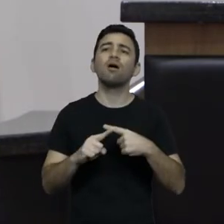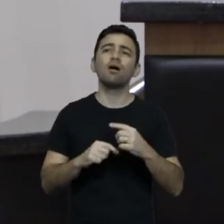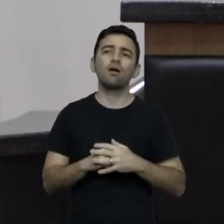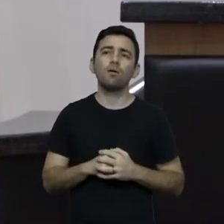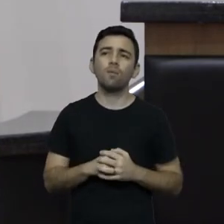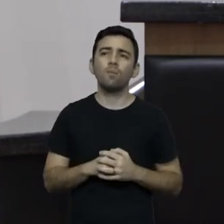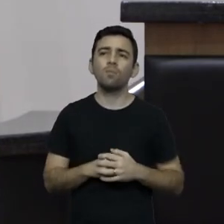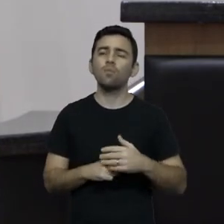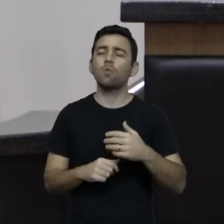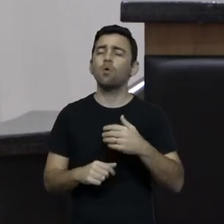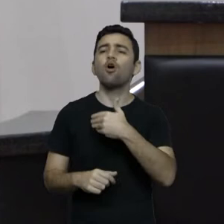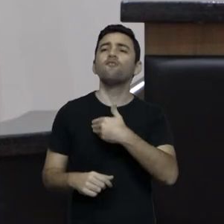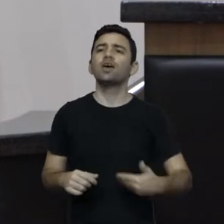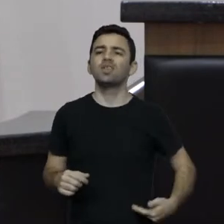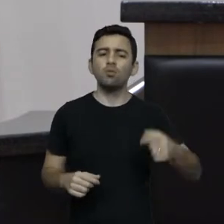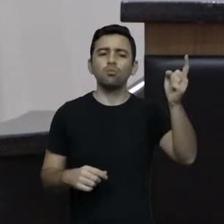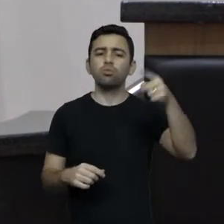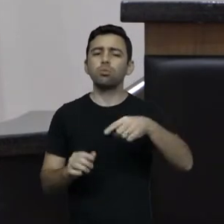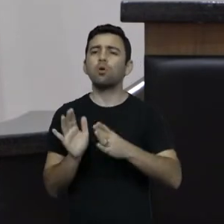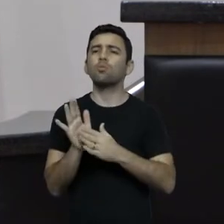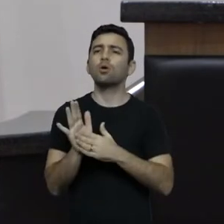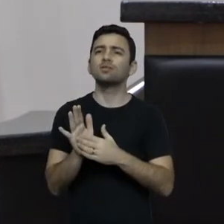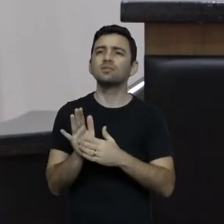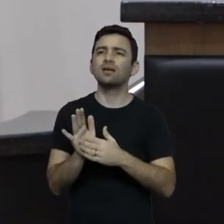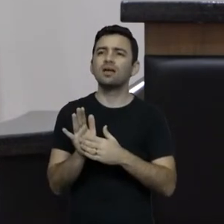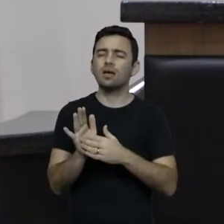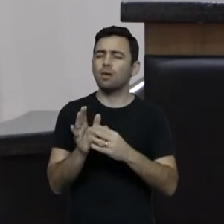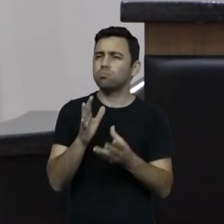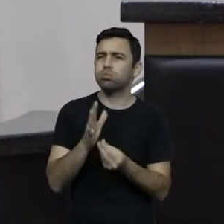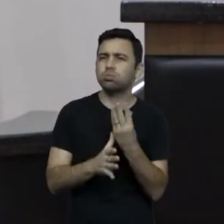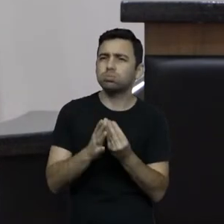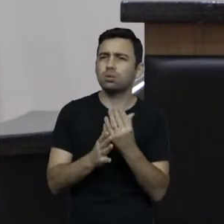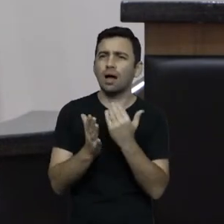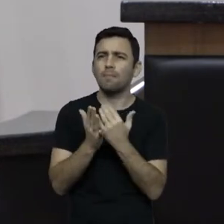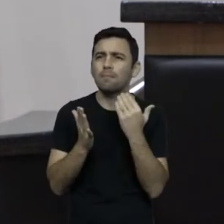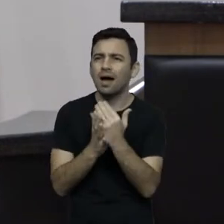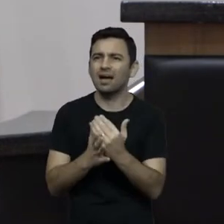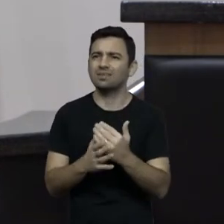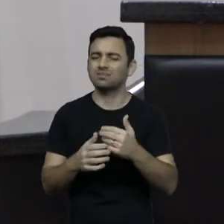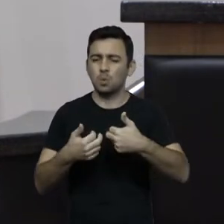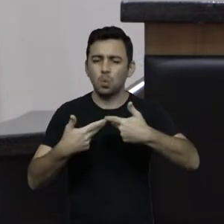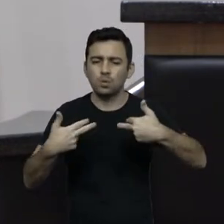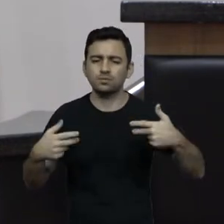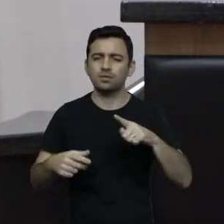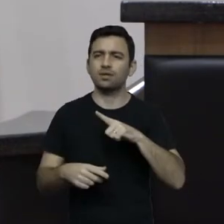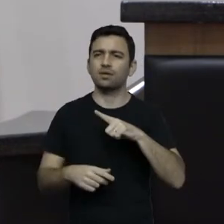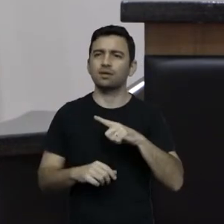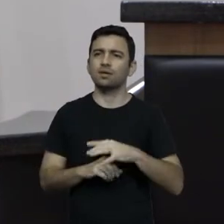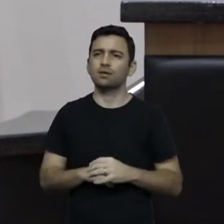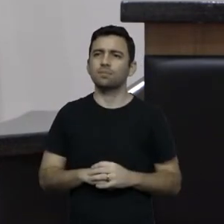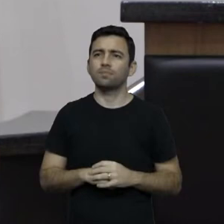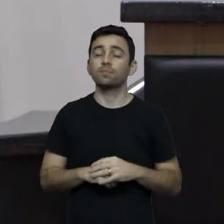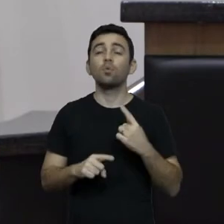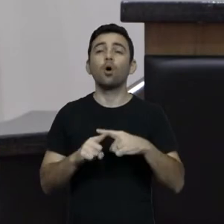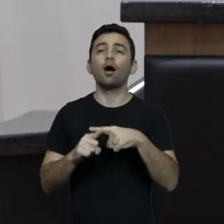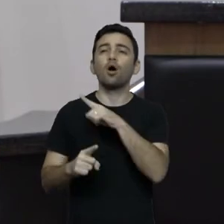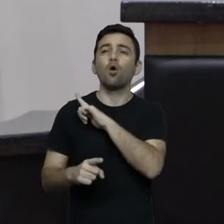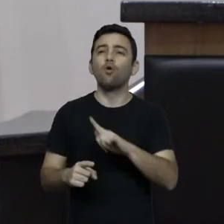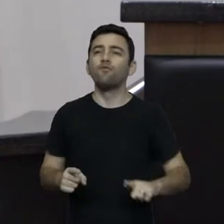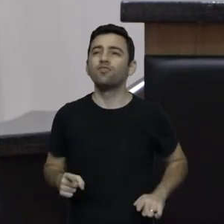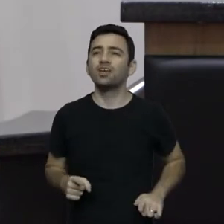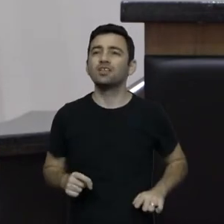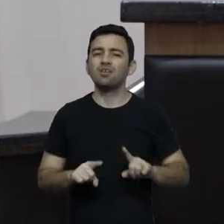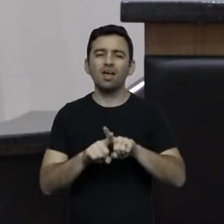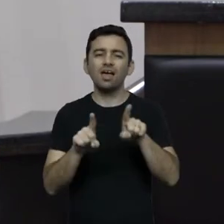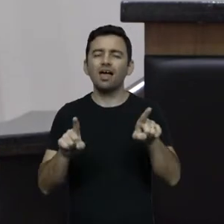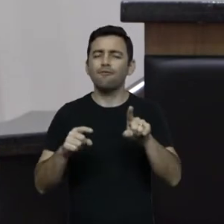a conversão mandou para cá a proposta que era mais produtiva é porque o governo é a melhor é